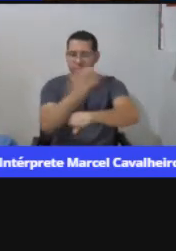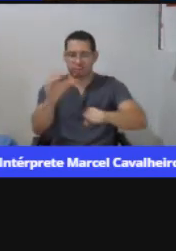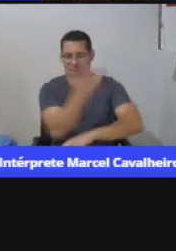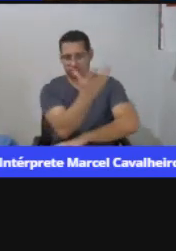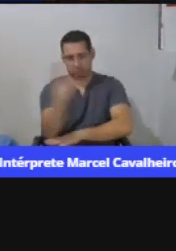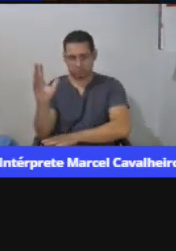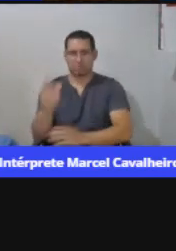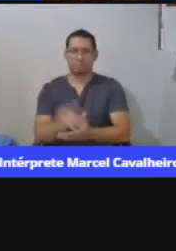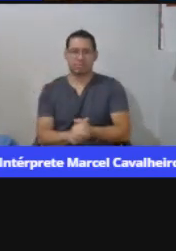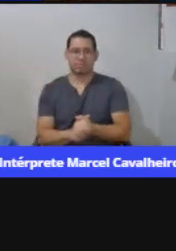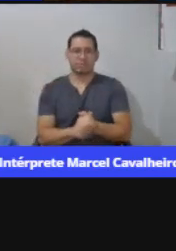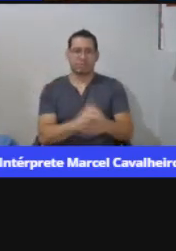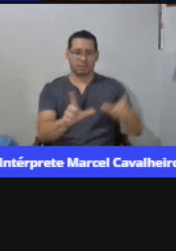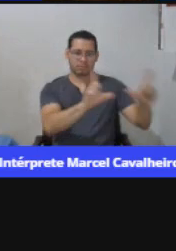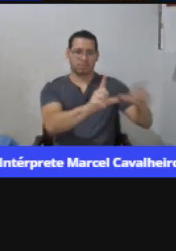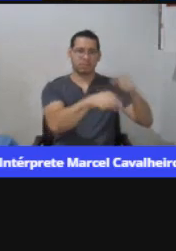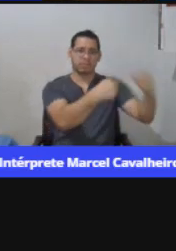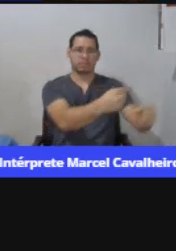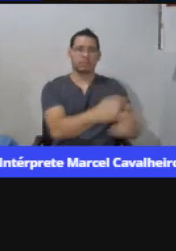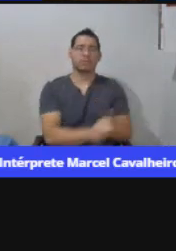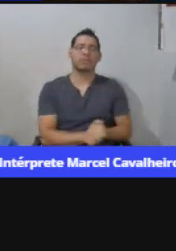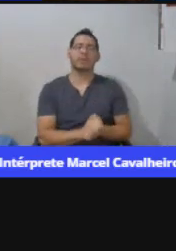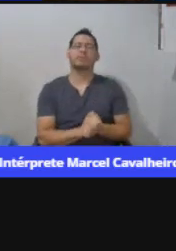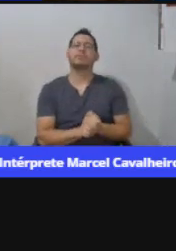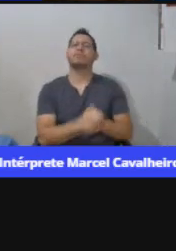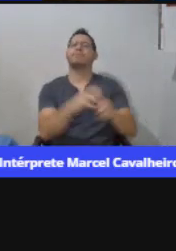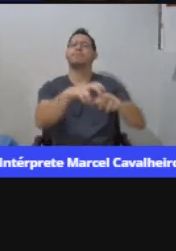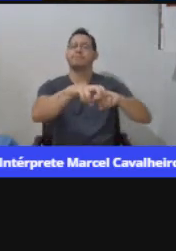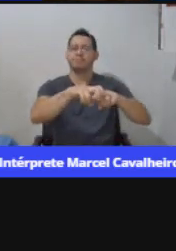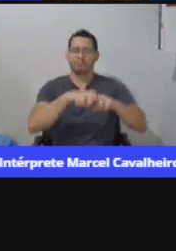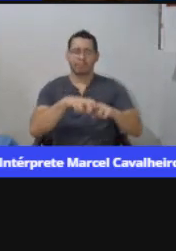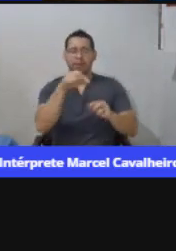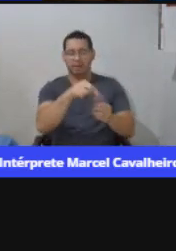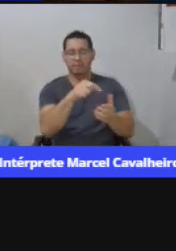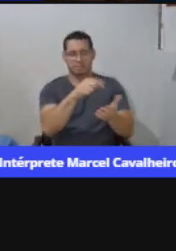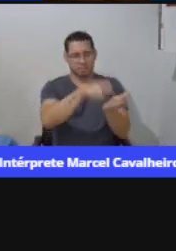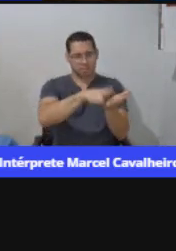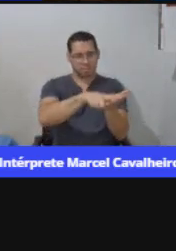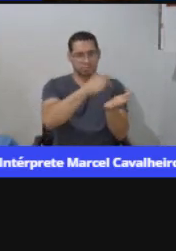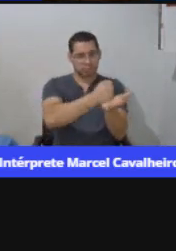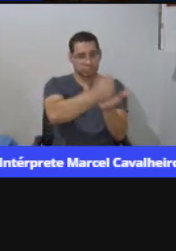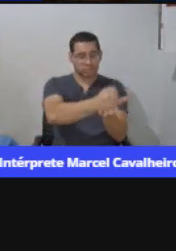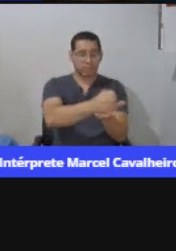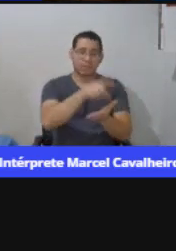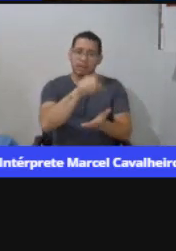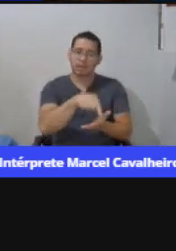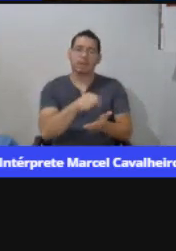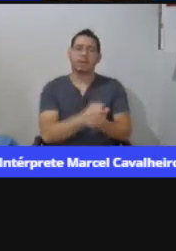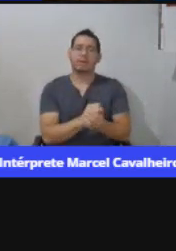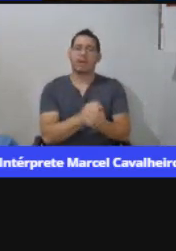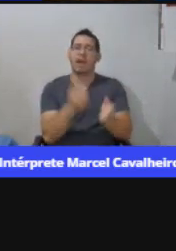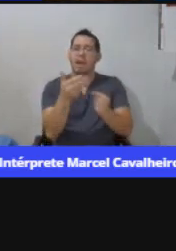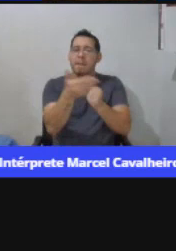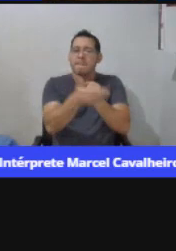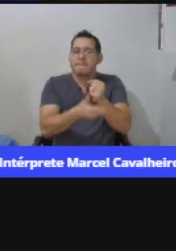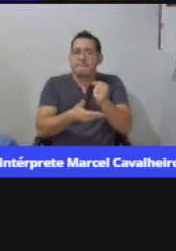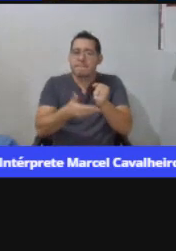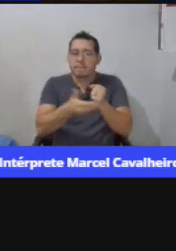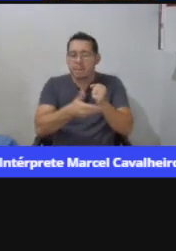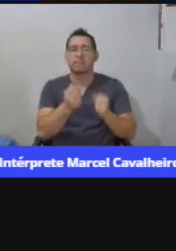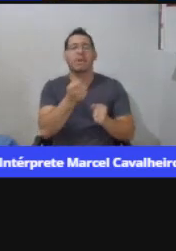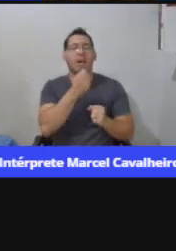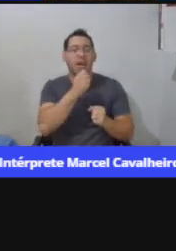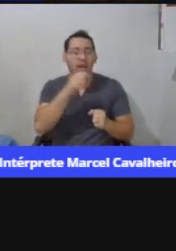slide, por favor. Então, esse documento, ele deve servir de base ainda